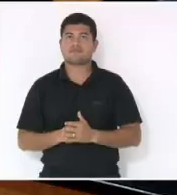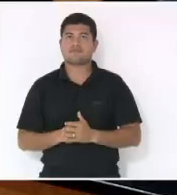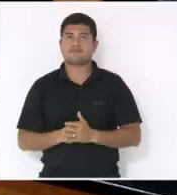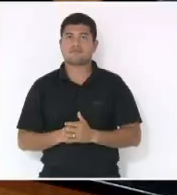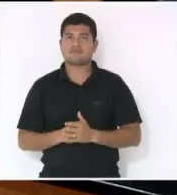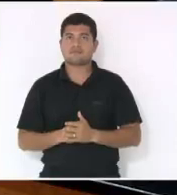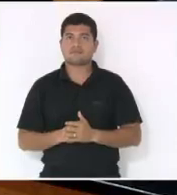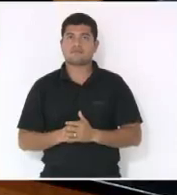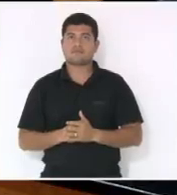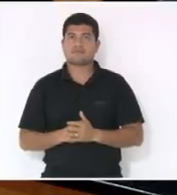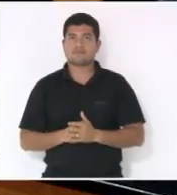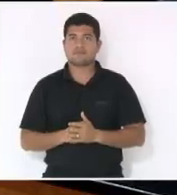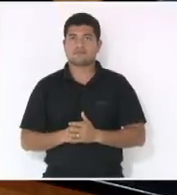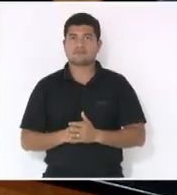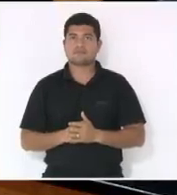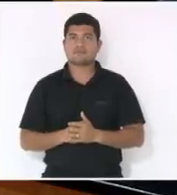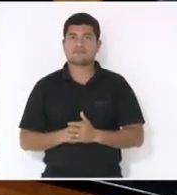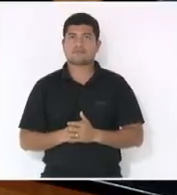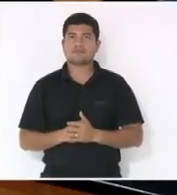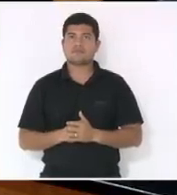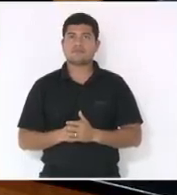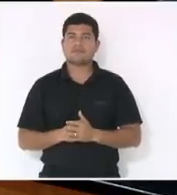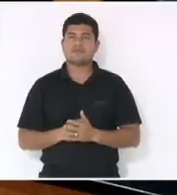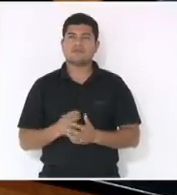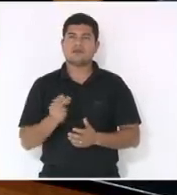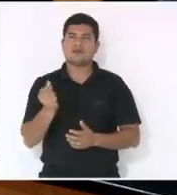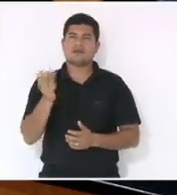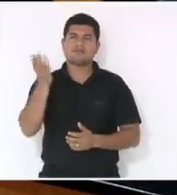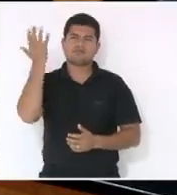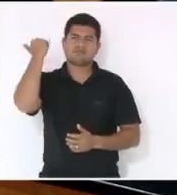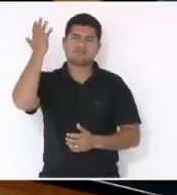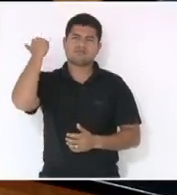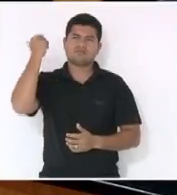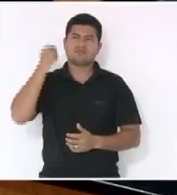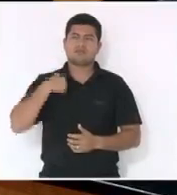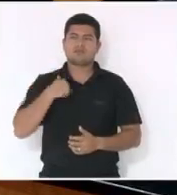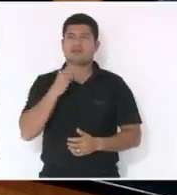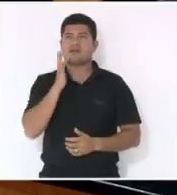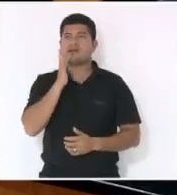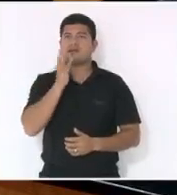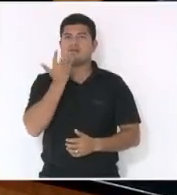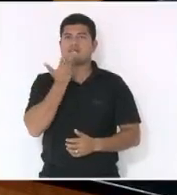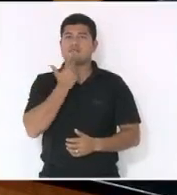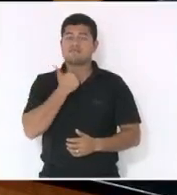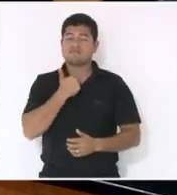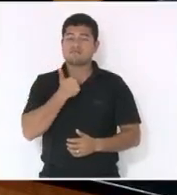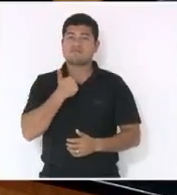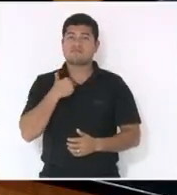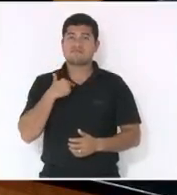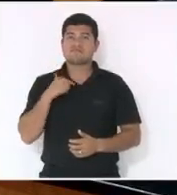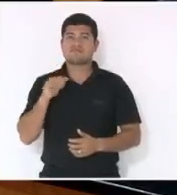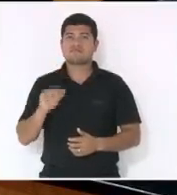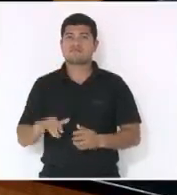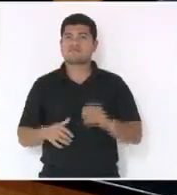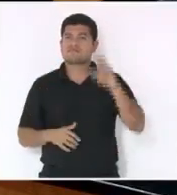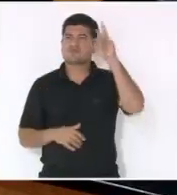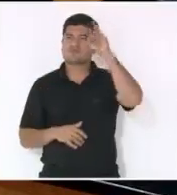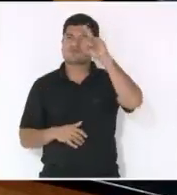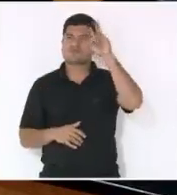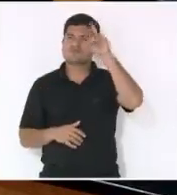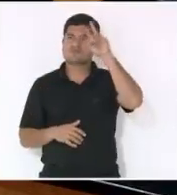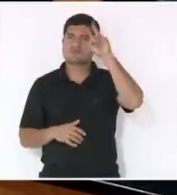Eu, desde quando eu era muito criança, acho que antes de nascer ainda, que tem um verso que fala